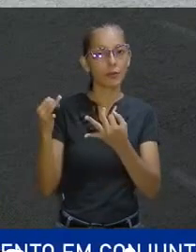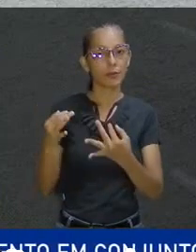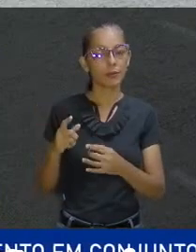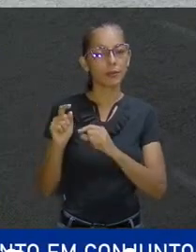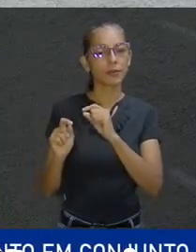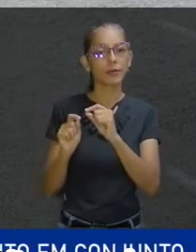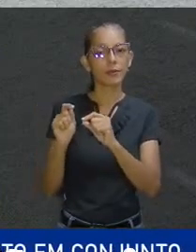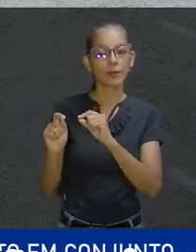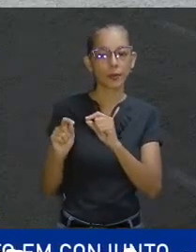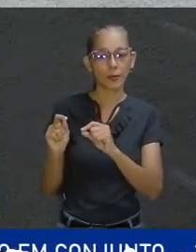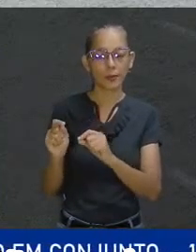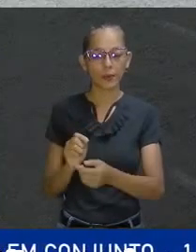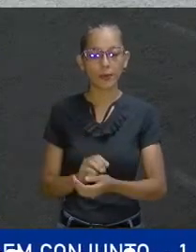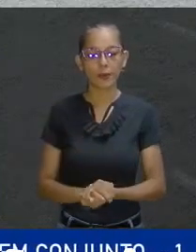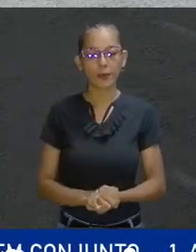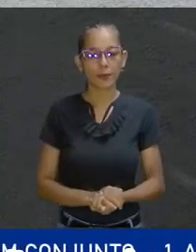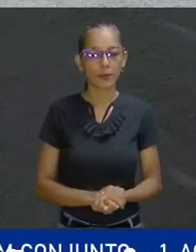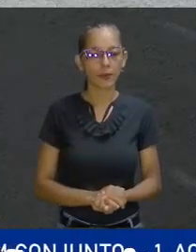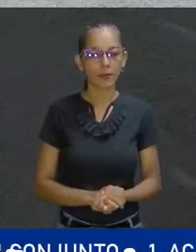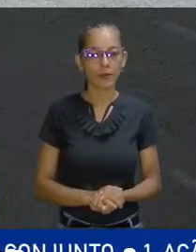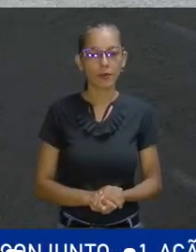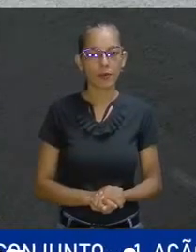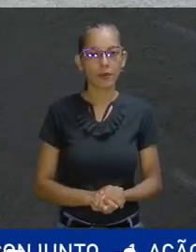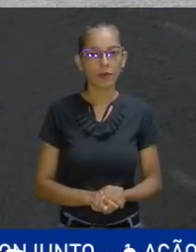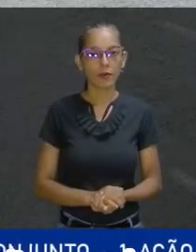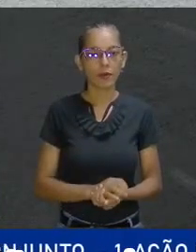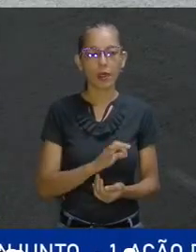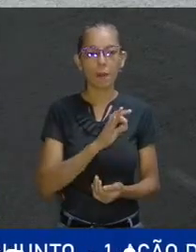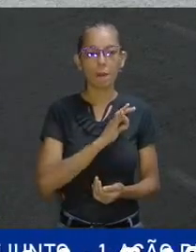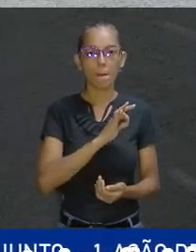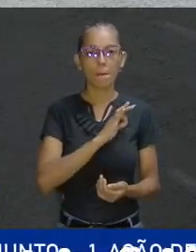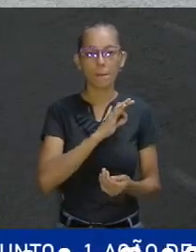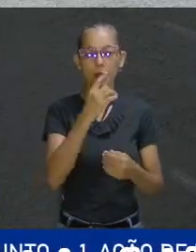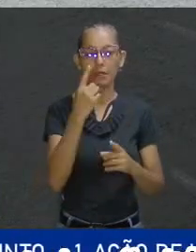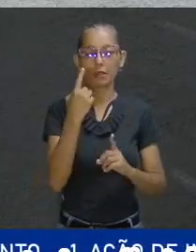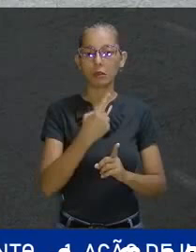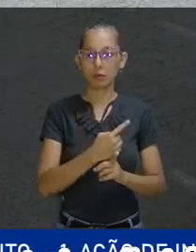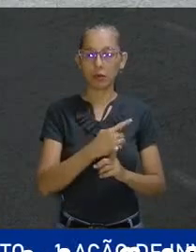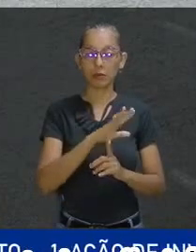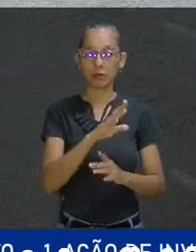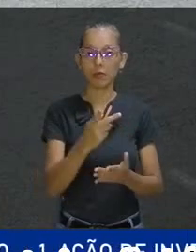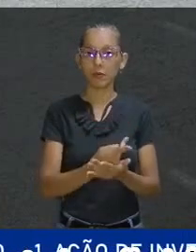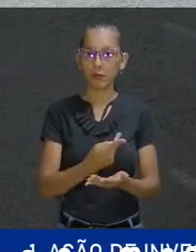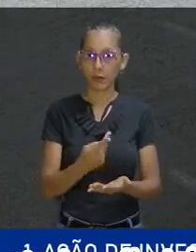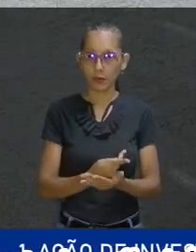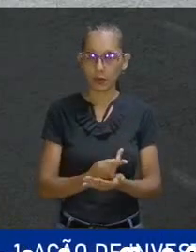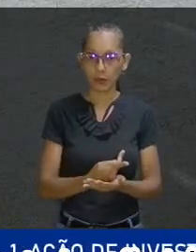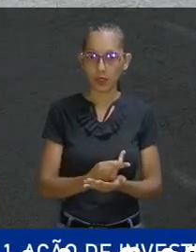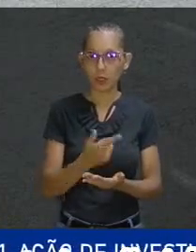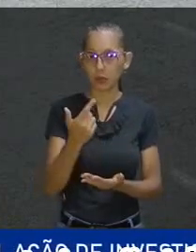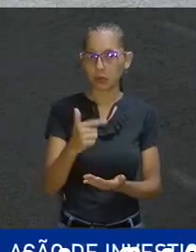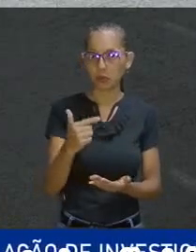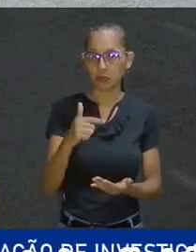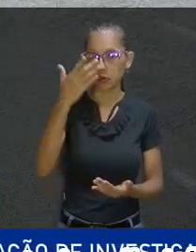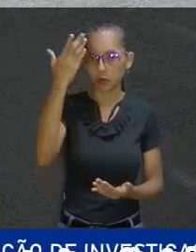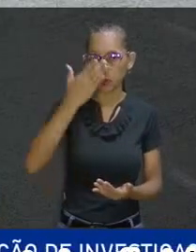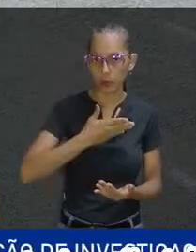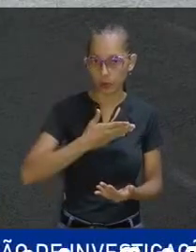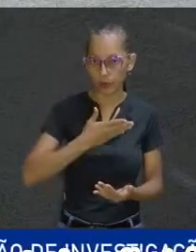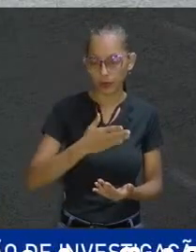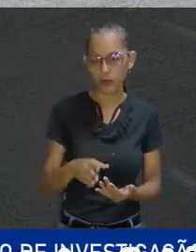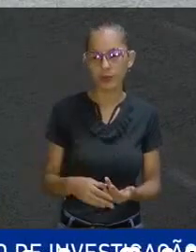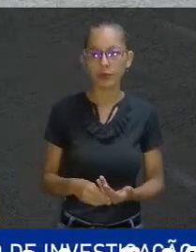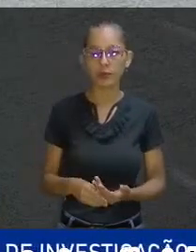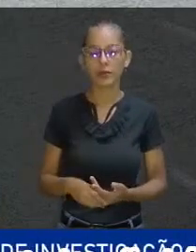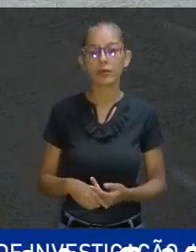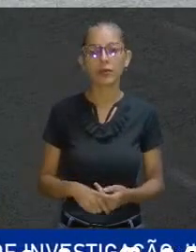o procedimento foi ilegal, que as provas são ilícitas e nulas, não há nexo de causalidade